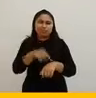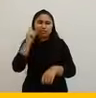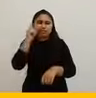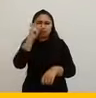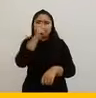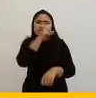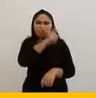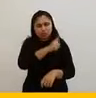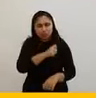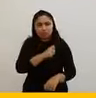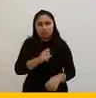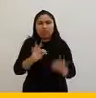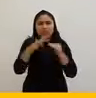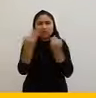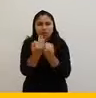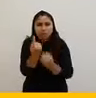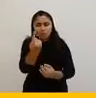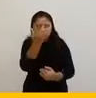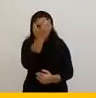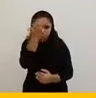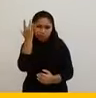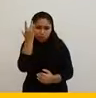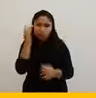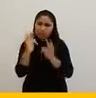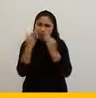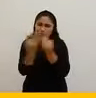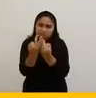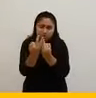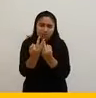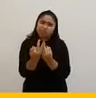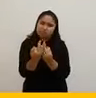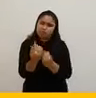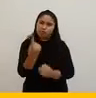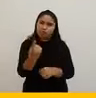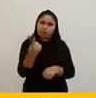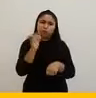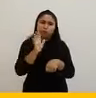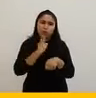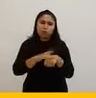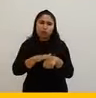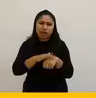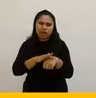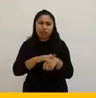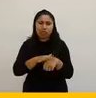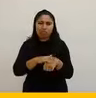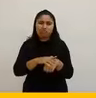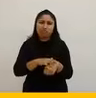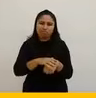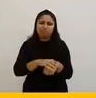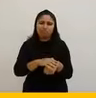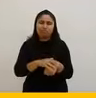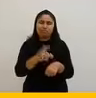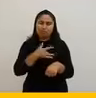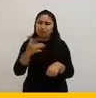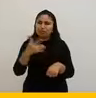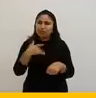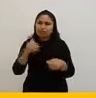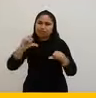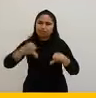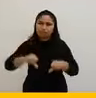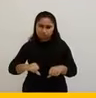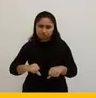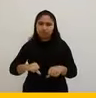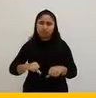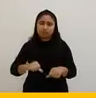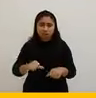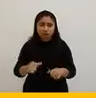com um ente muito querido, um parente, um familiar próximo, com problemas de saúde. Por isso, aproveita